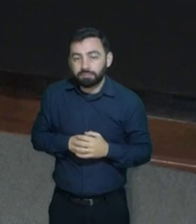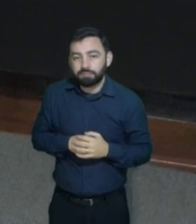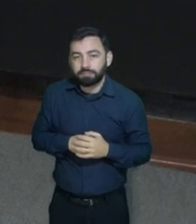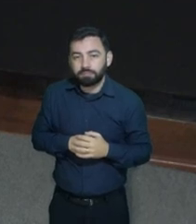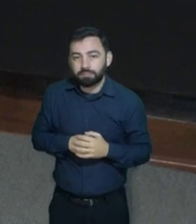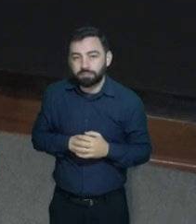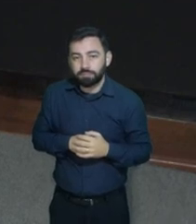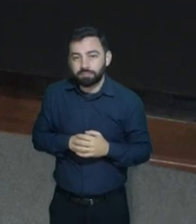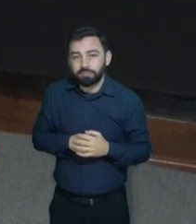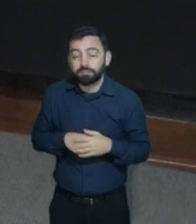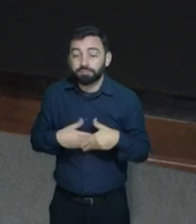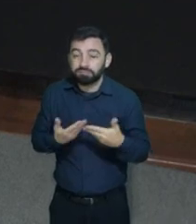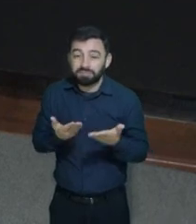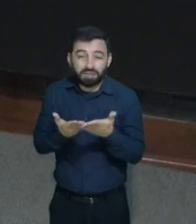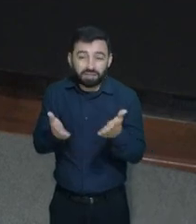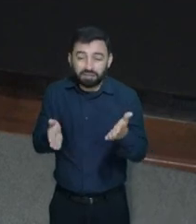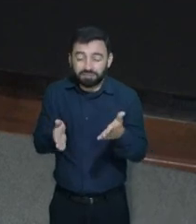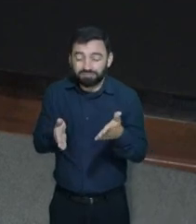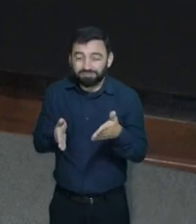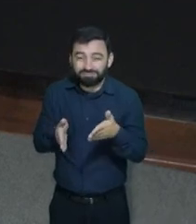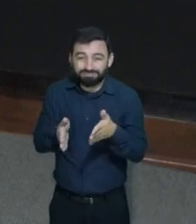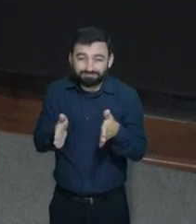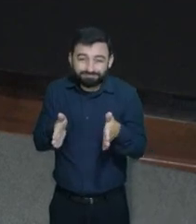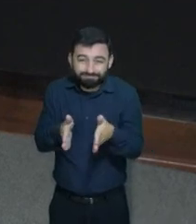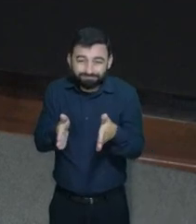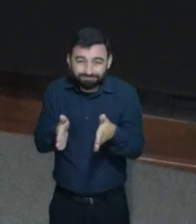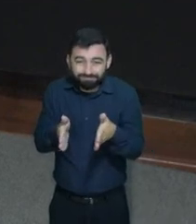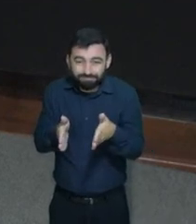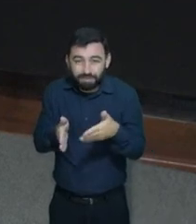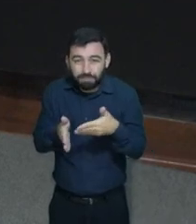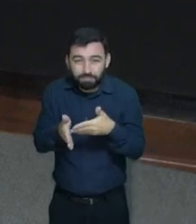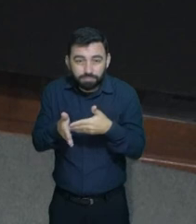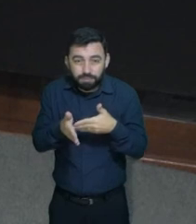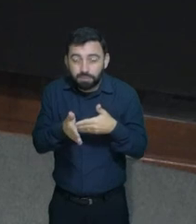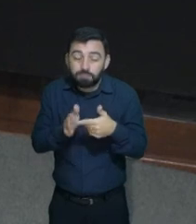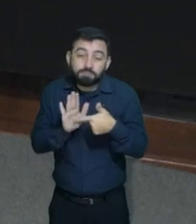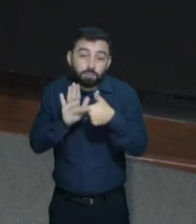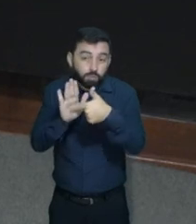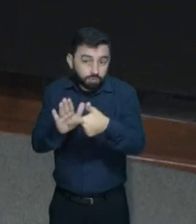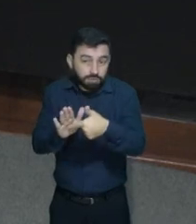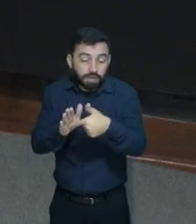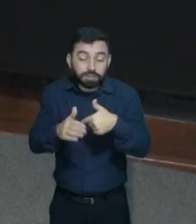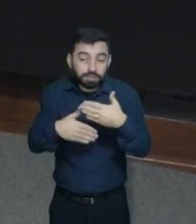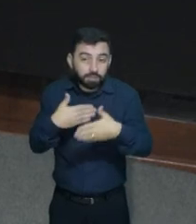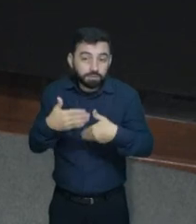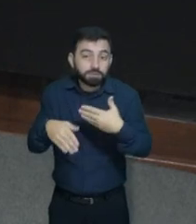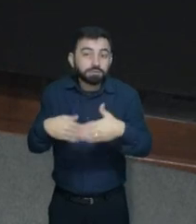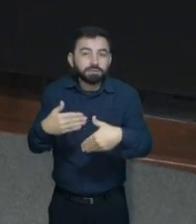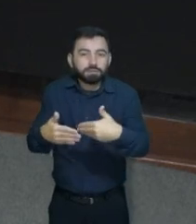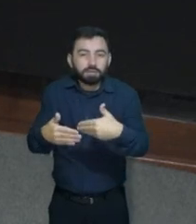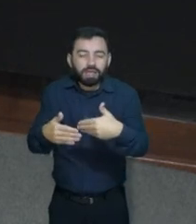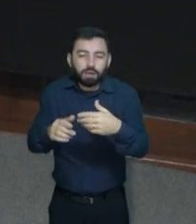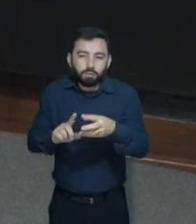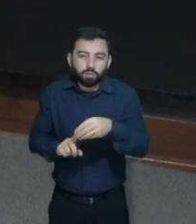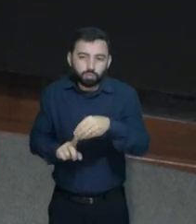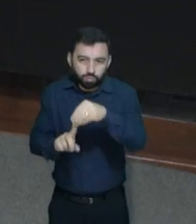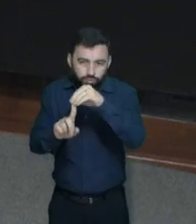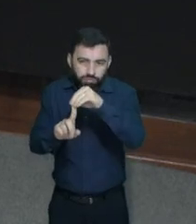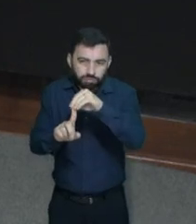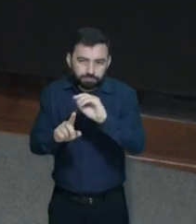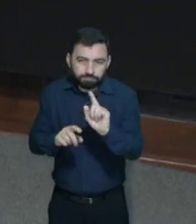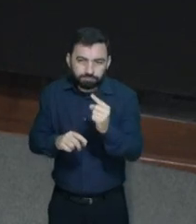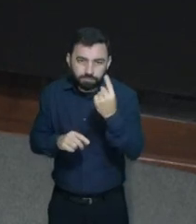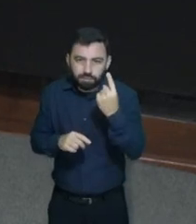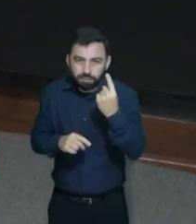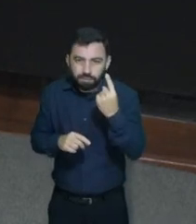super detrimentais para ele. Né, e tentar mostrar essa sequência. É a única coisa que eu